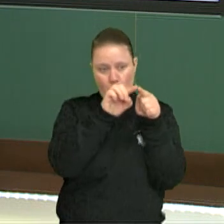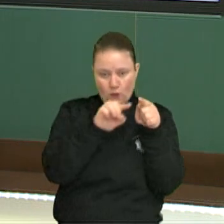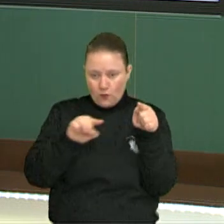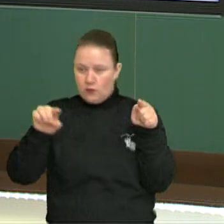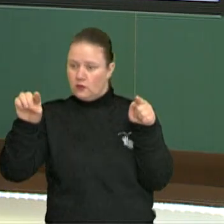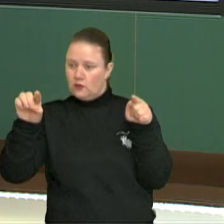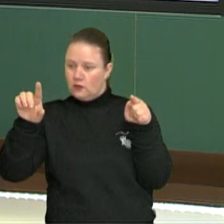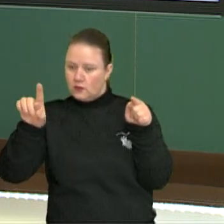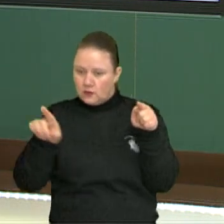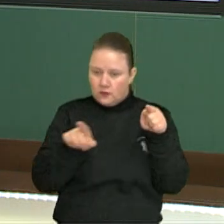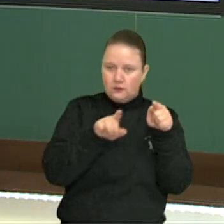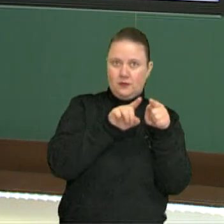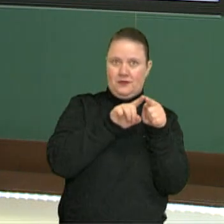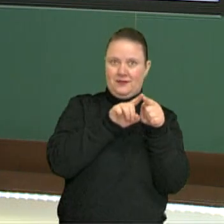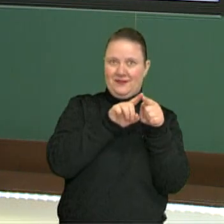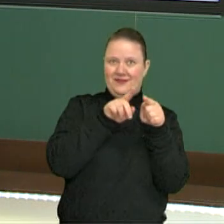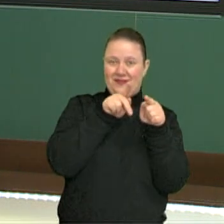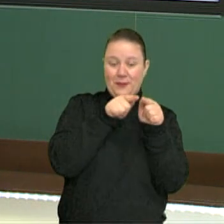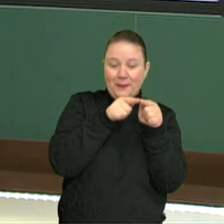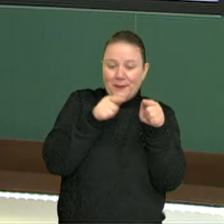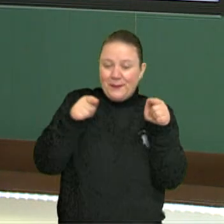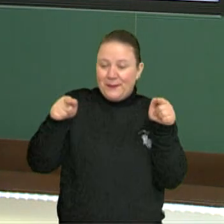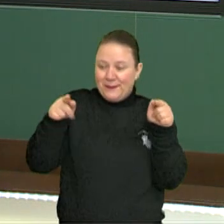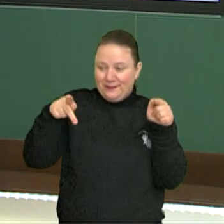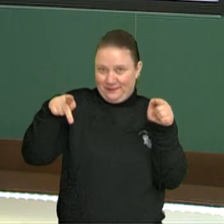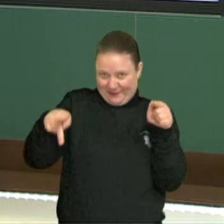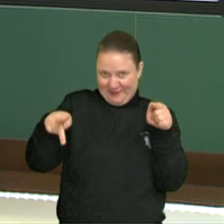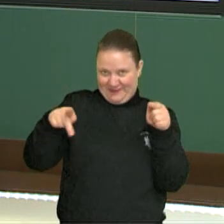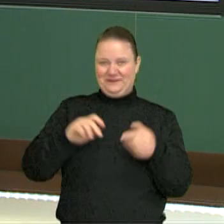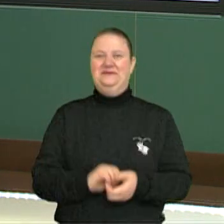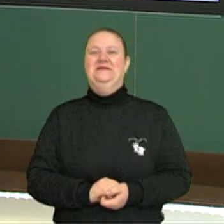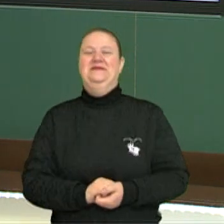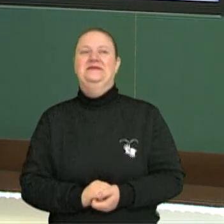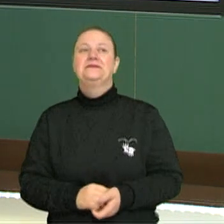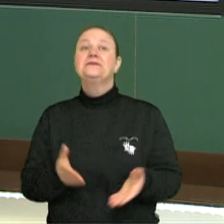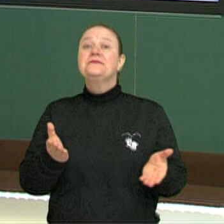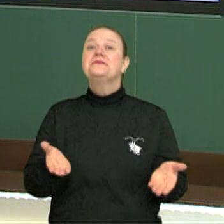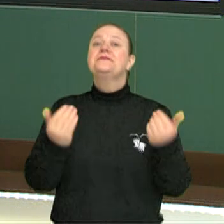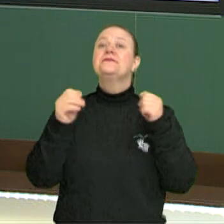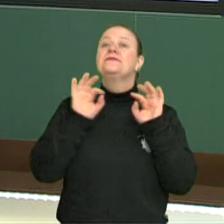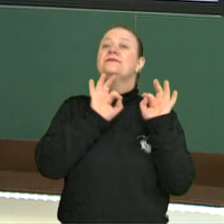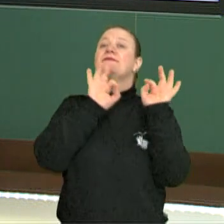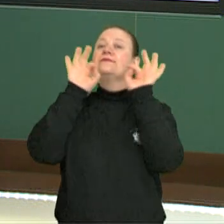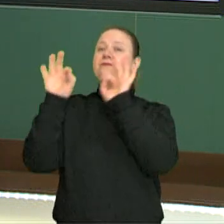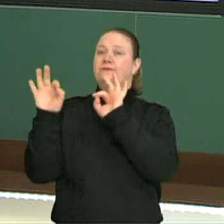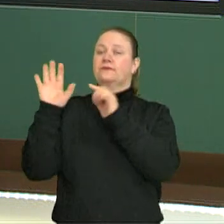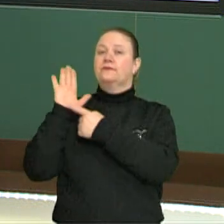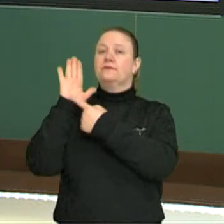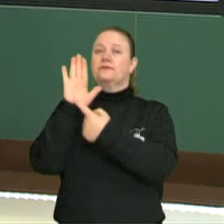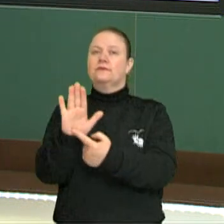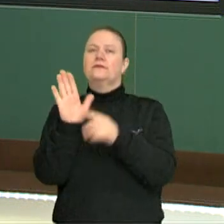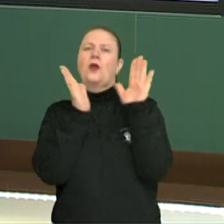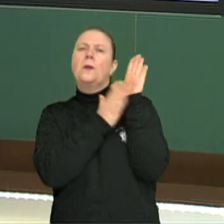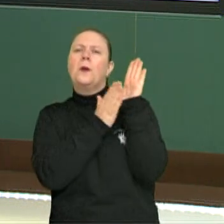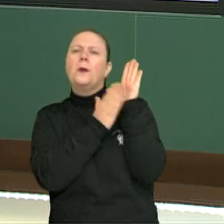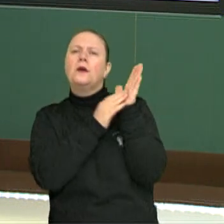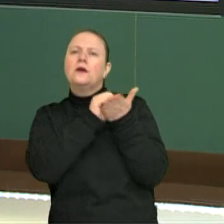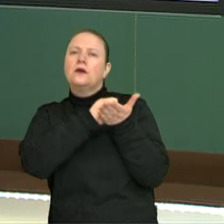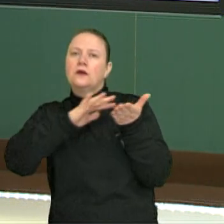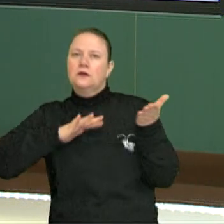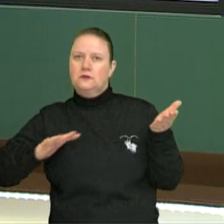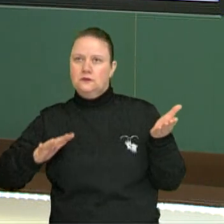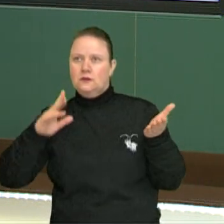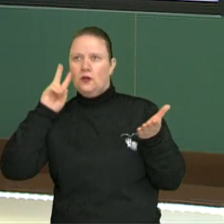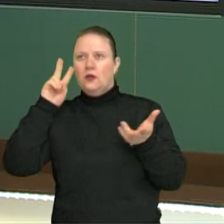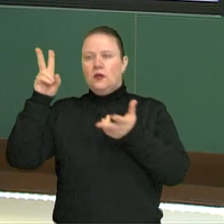pêndulo, certo? Vamos lá. Então, para poder demonstrar isso, eu vou propor vocês uma atividade aqui, para a gente